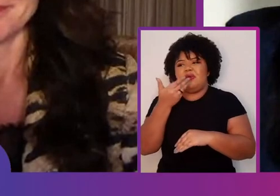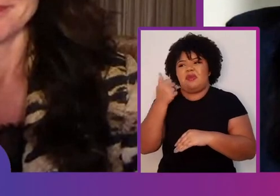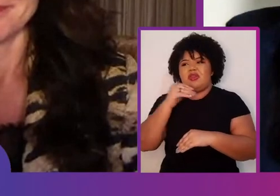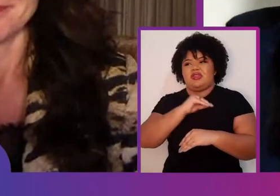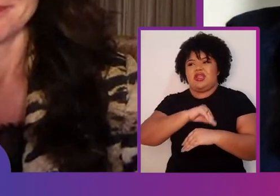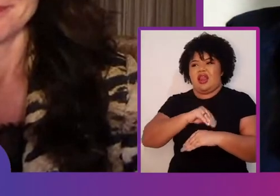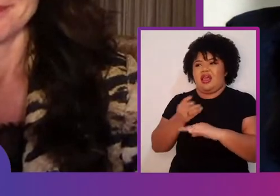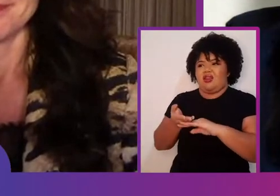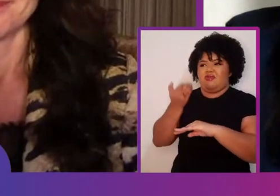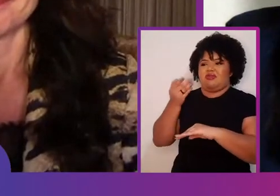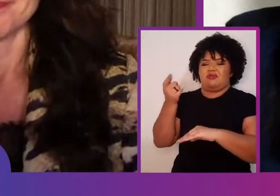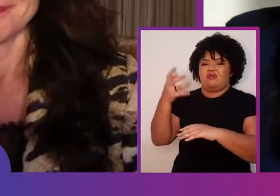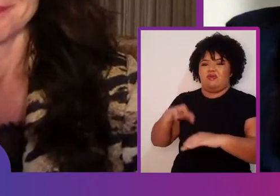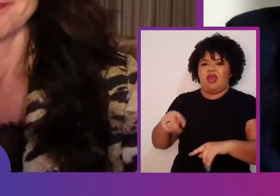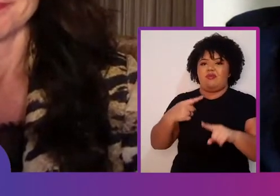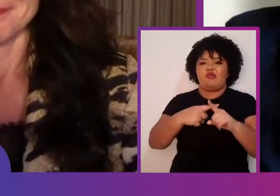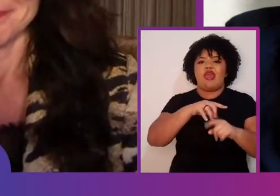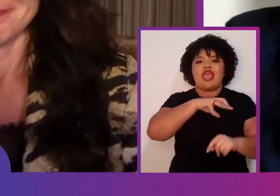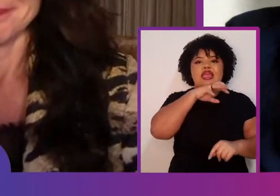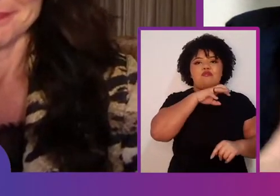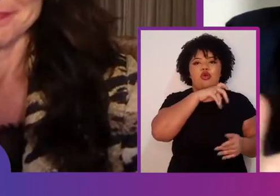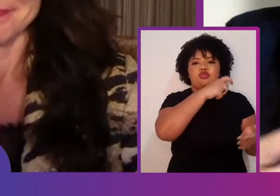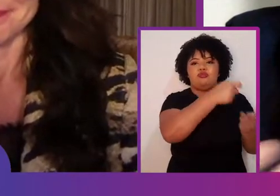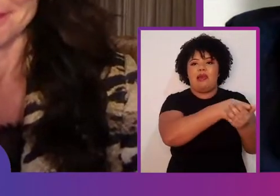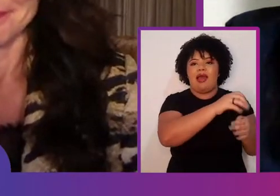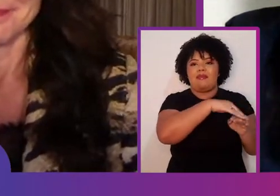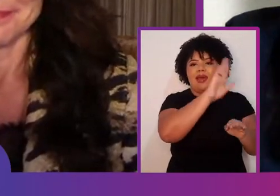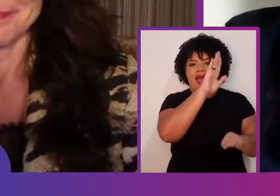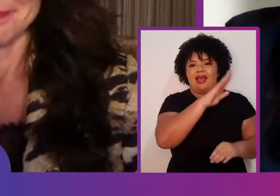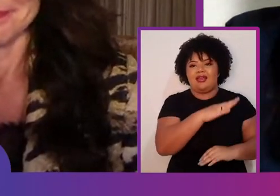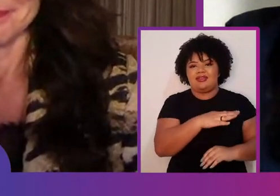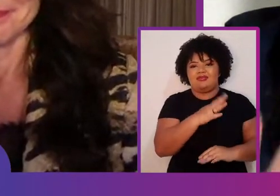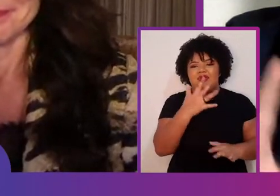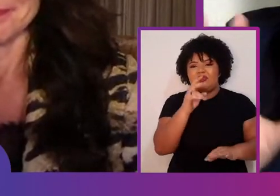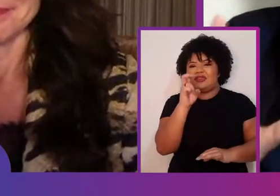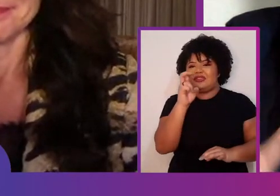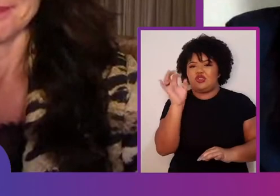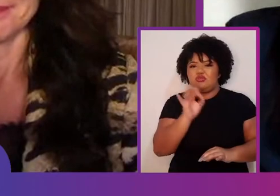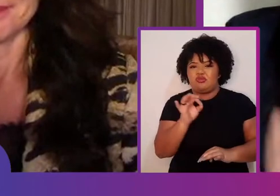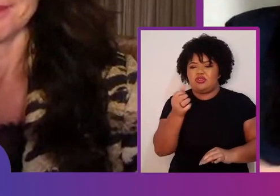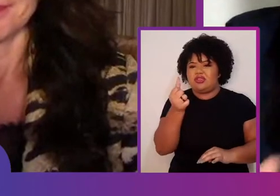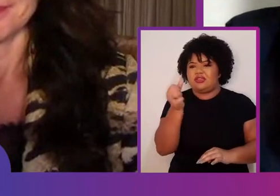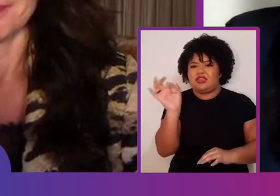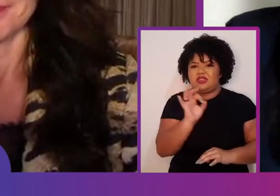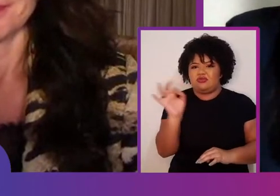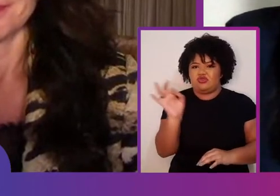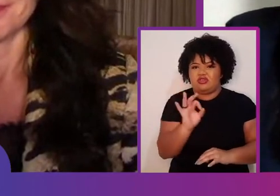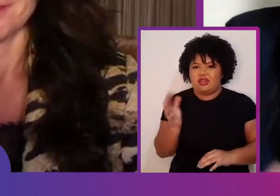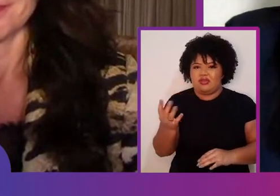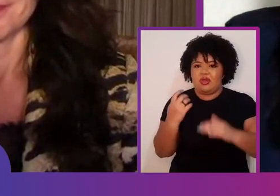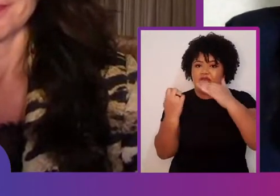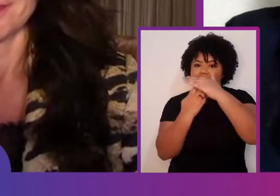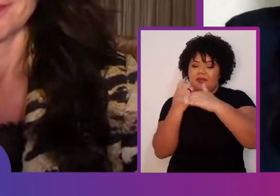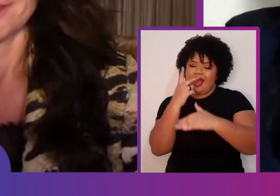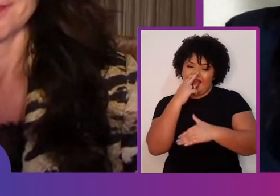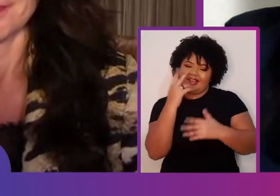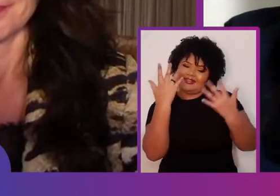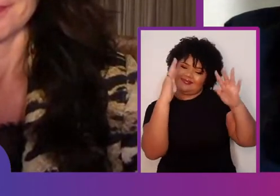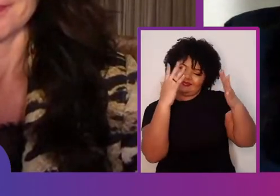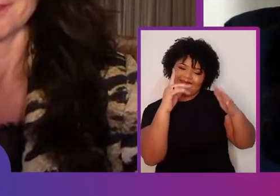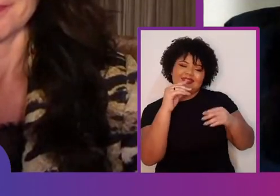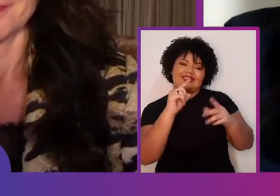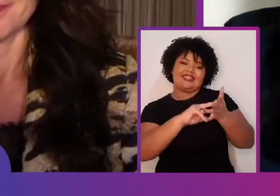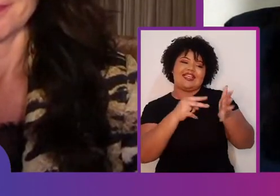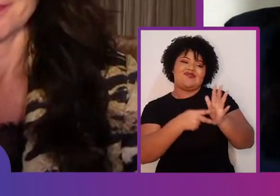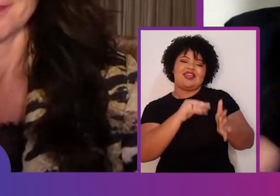ganhar menos. Porque é 5%, 6%. Nem muda a vida da pessoa. Só que a empresa acha que está reconhecendo a progressão